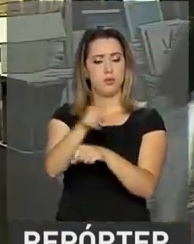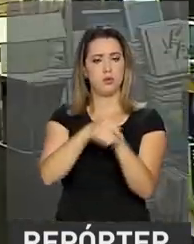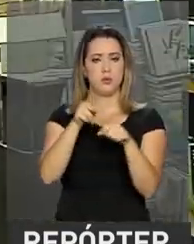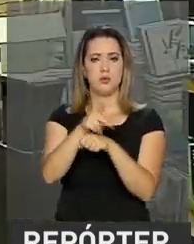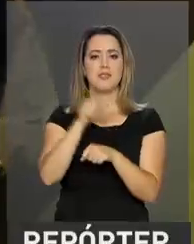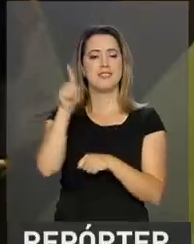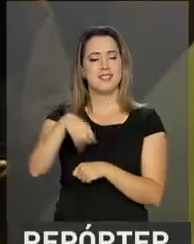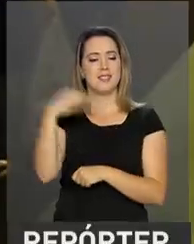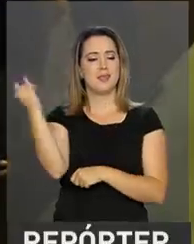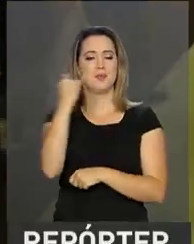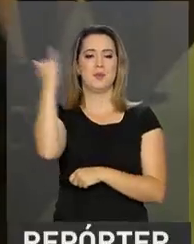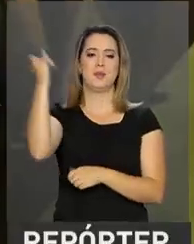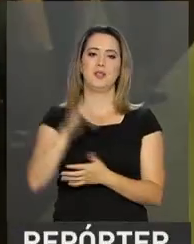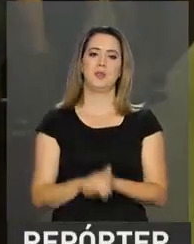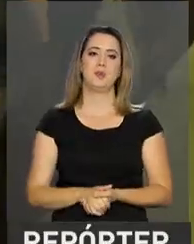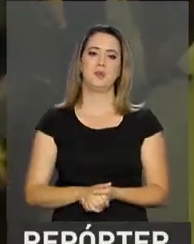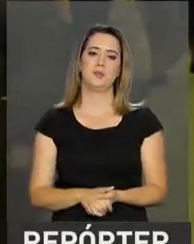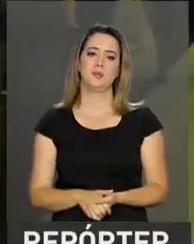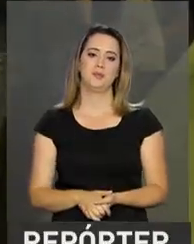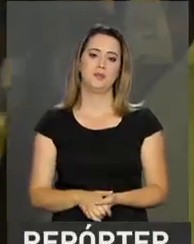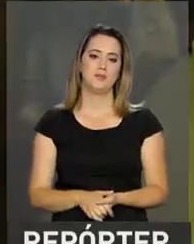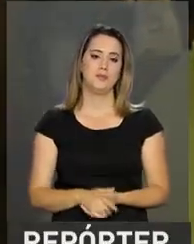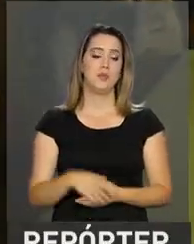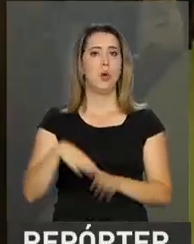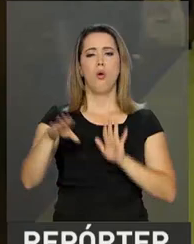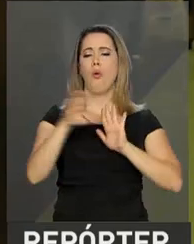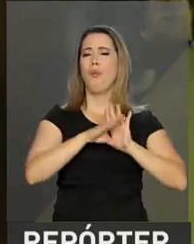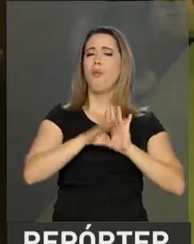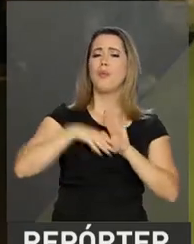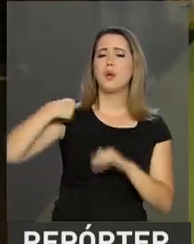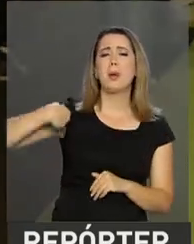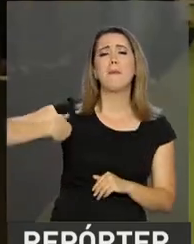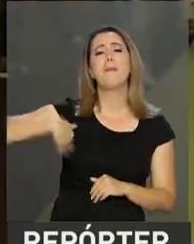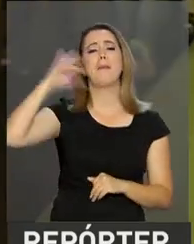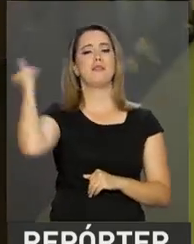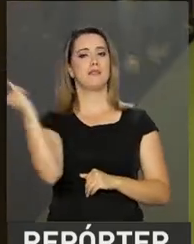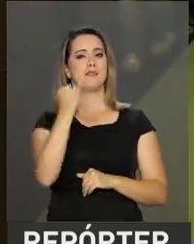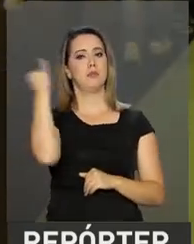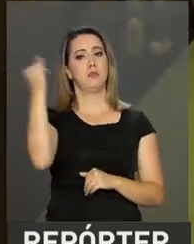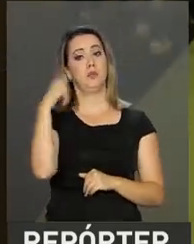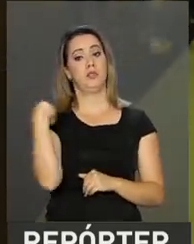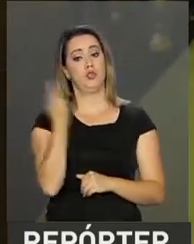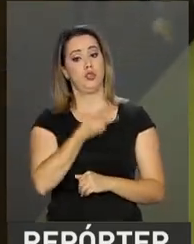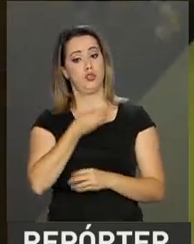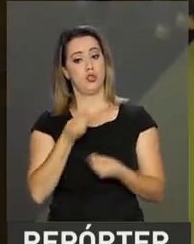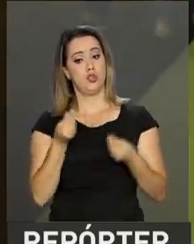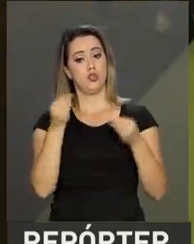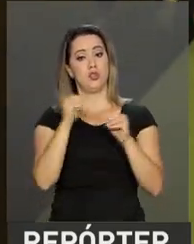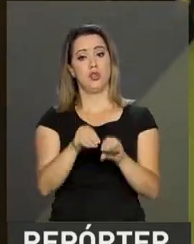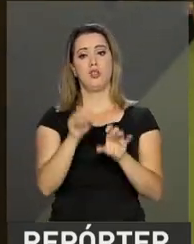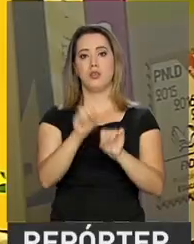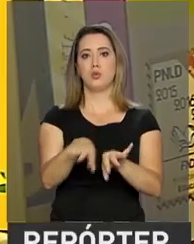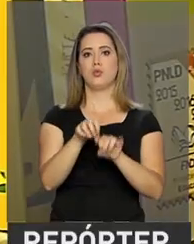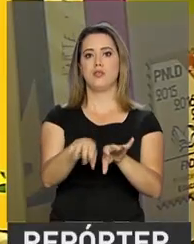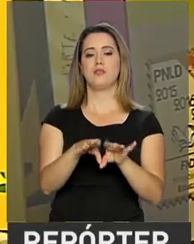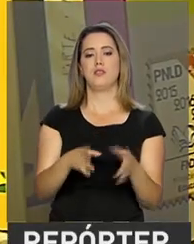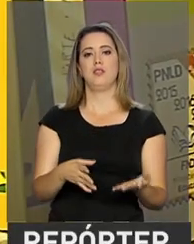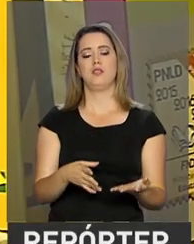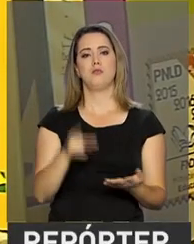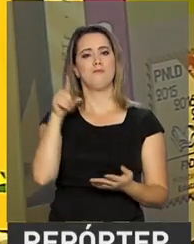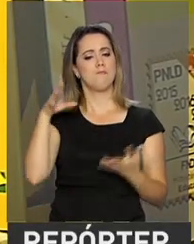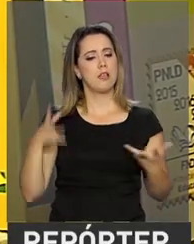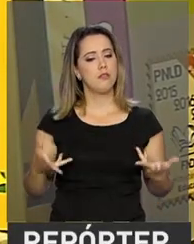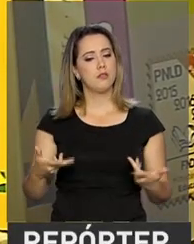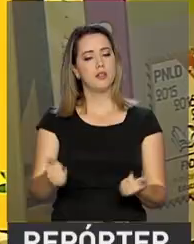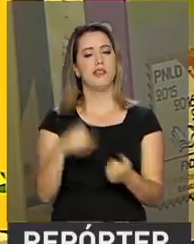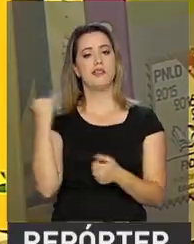tem preço. É um dos programas mais bacanas, mais importantes que a gente tem na área educativa e cultural desse país. Muito eficaz